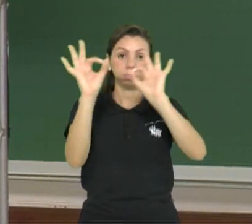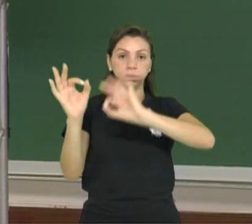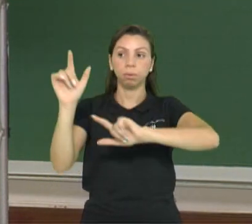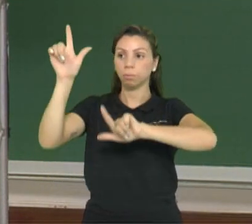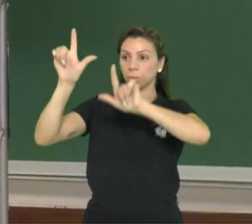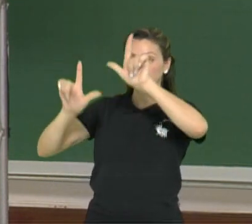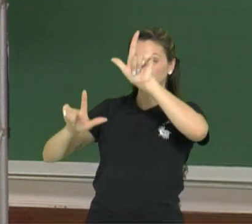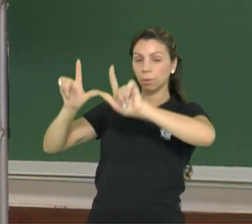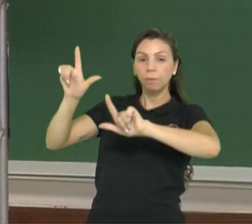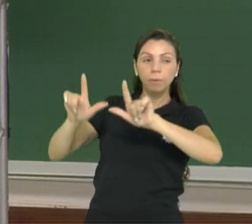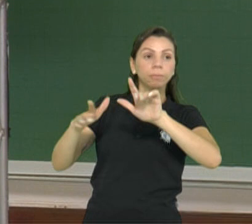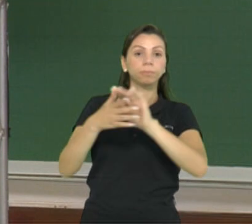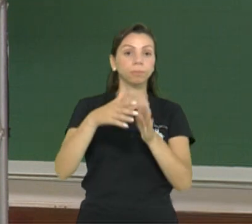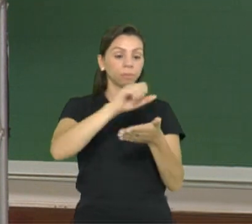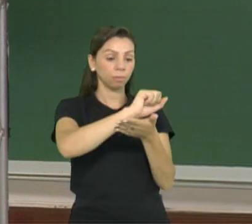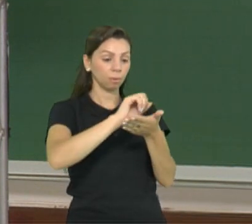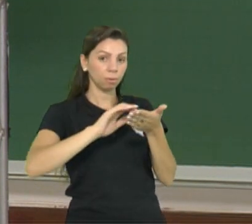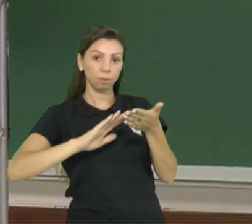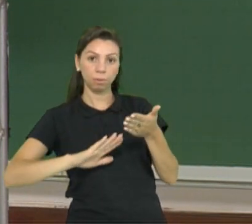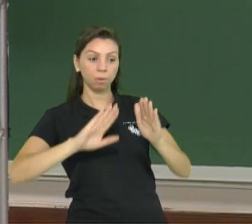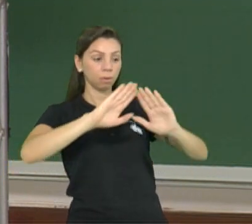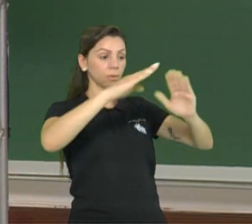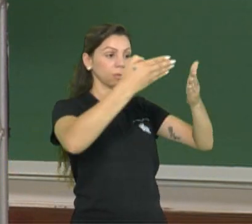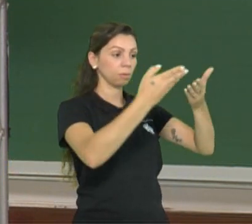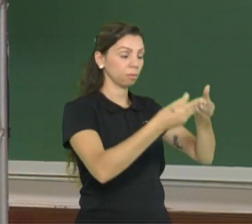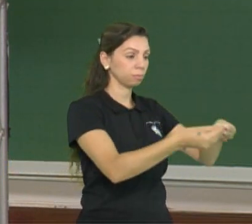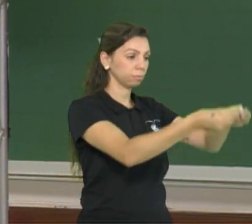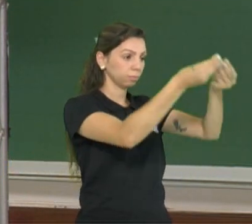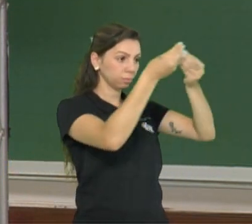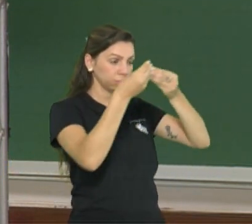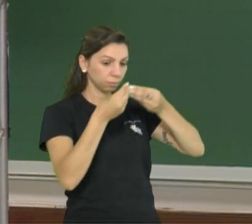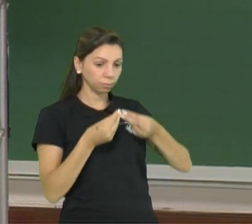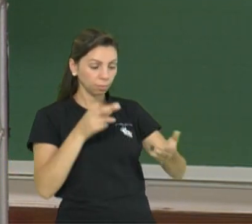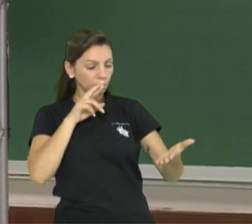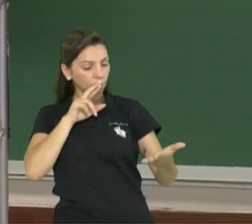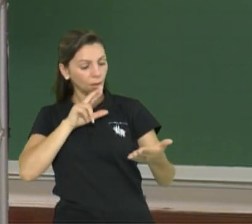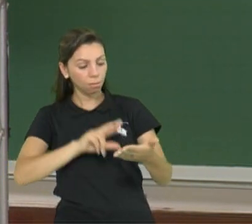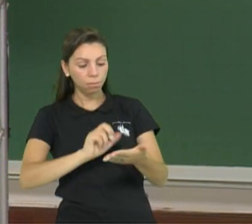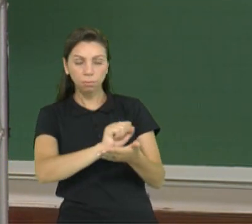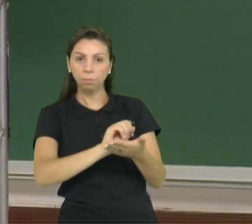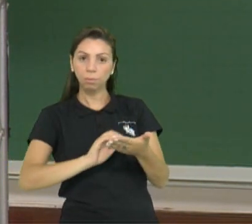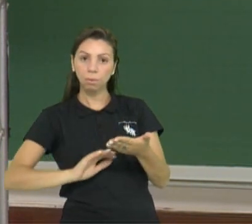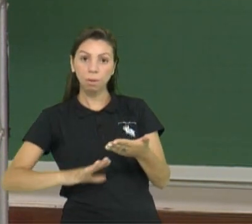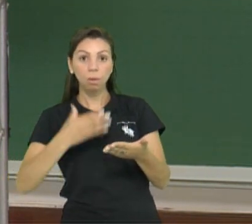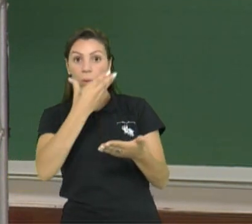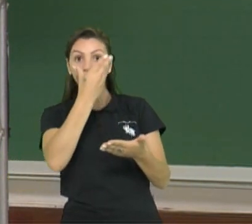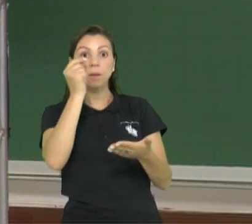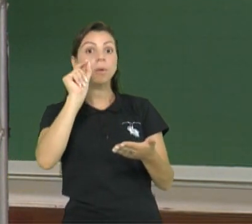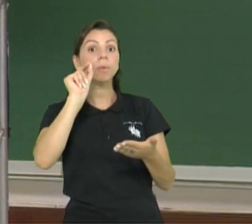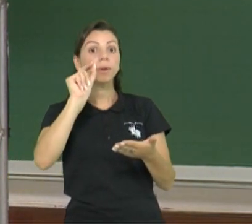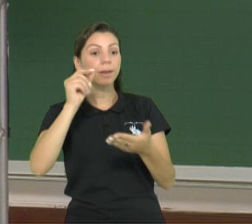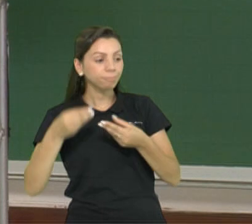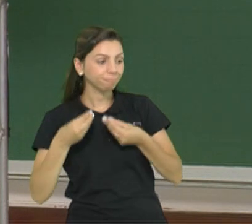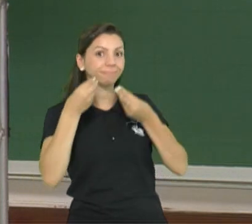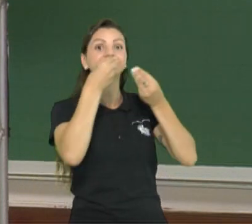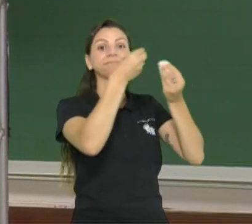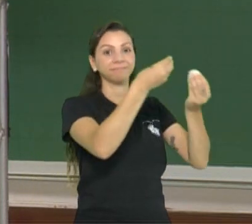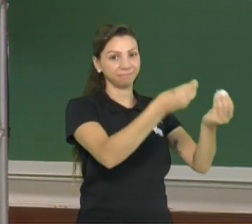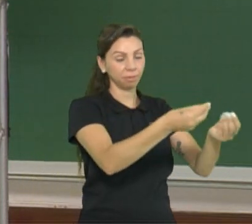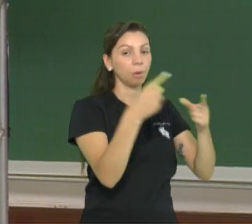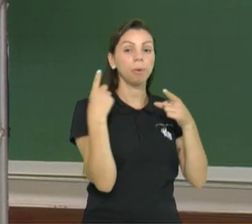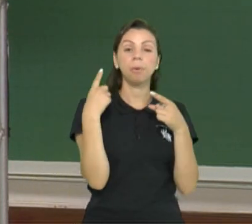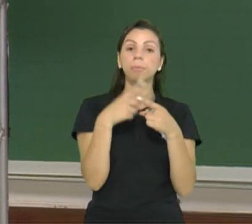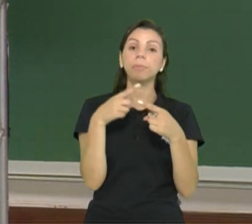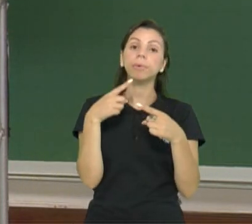televisão, pegar as atividades na escola, resolver essas atividades e não esquecer de ir lá devolver, porque